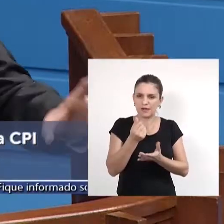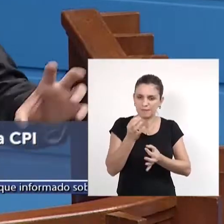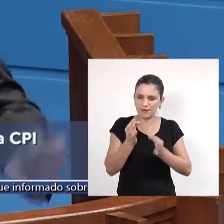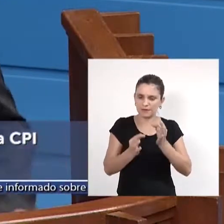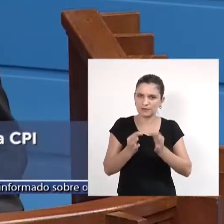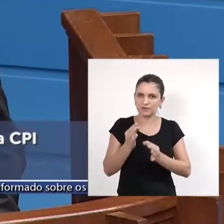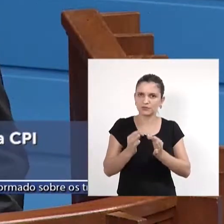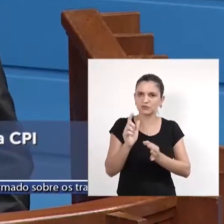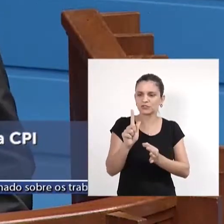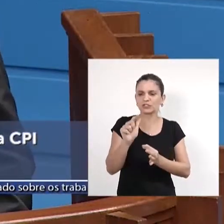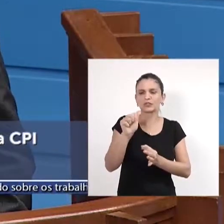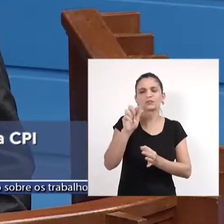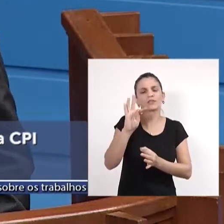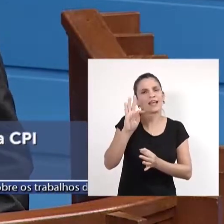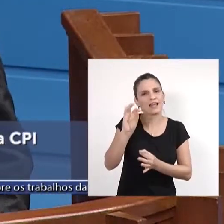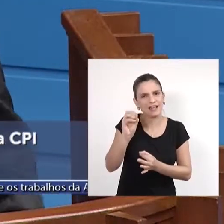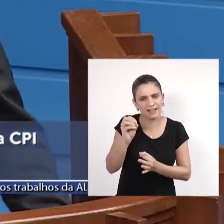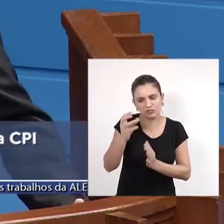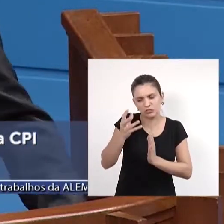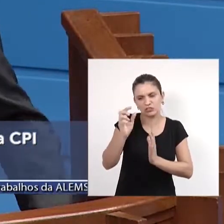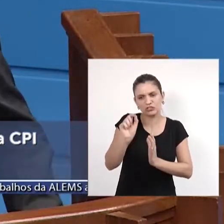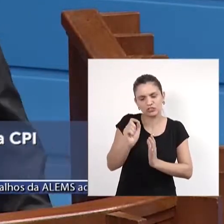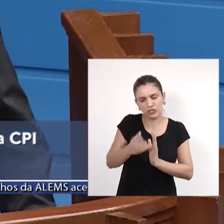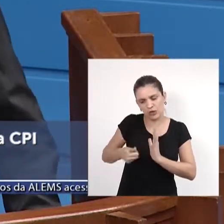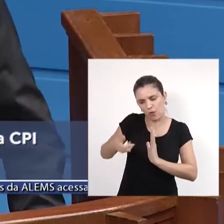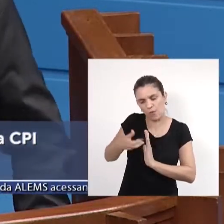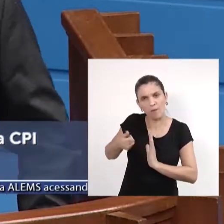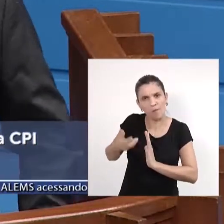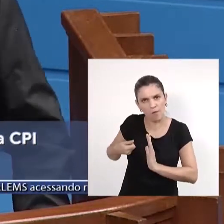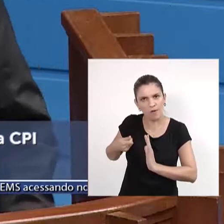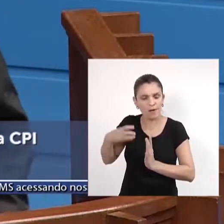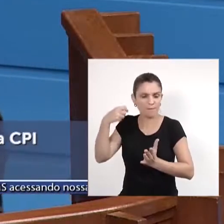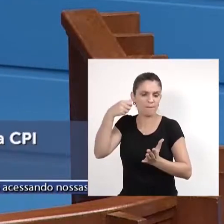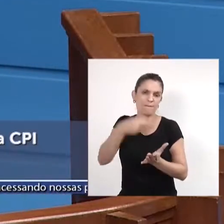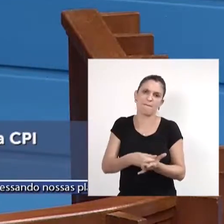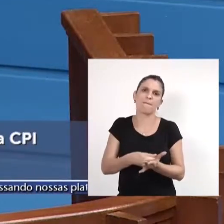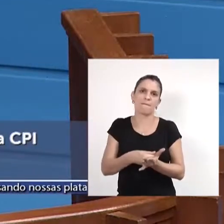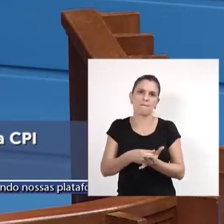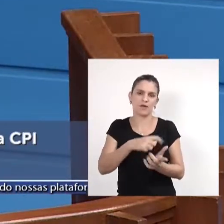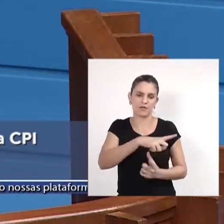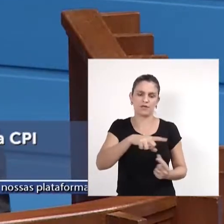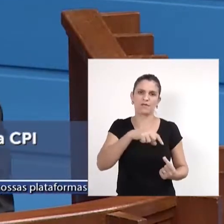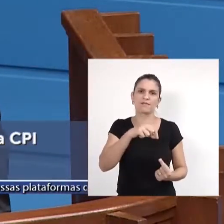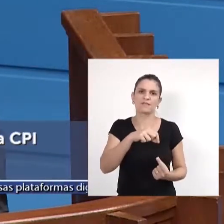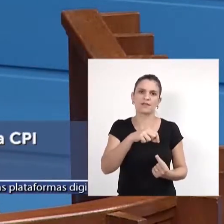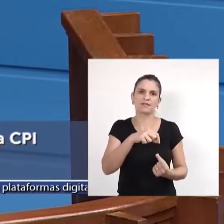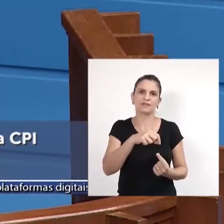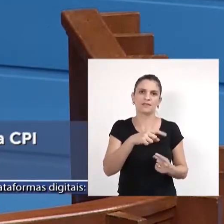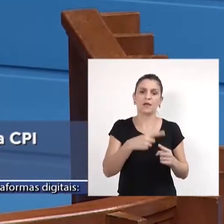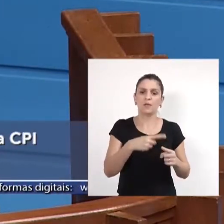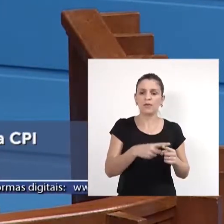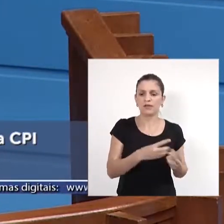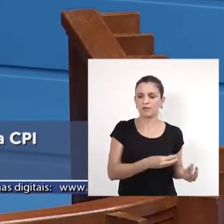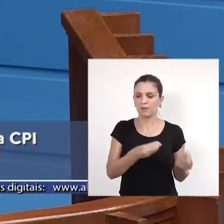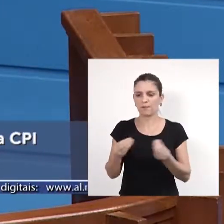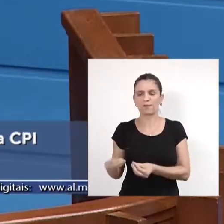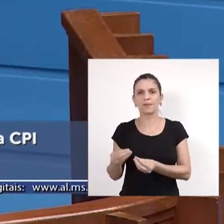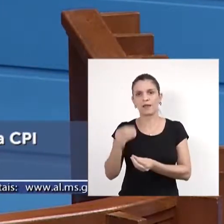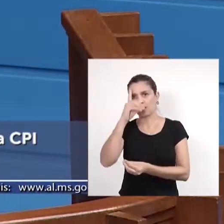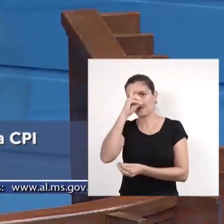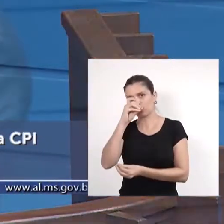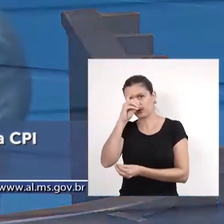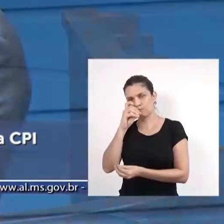que esteja nas mesmas condições? Essa pode ser uma saída. Concedo a palavra ao deputado Barbosinha. Deputado